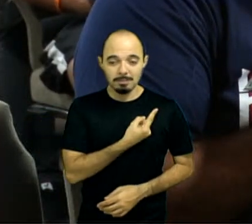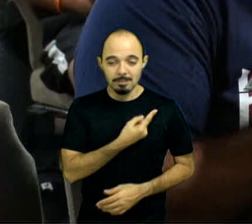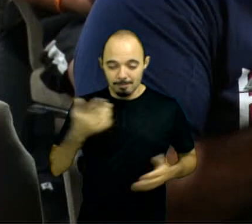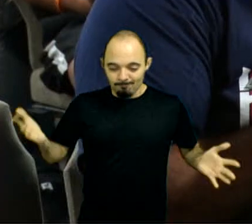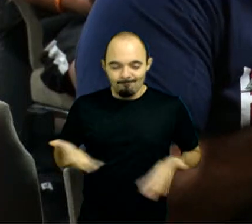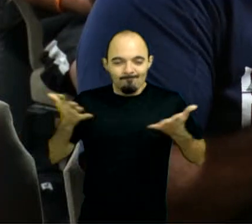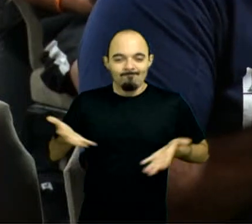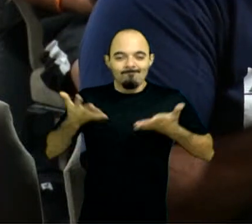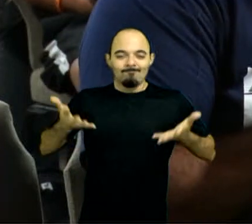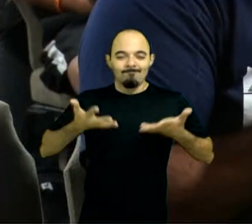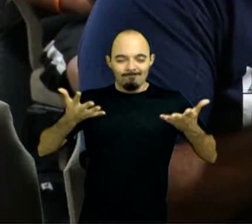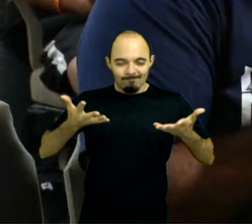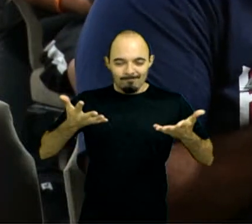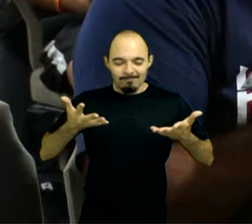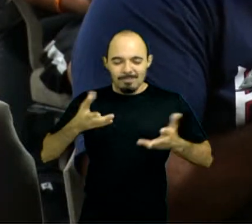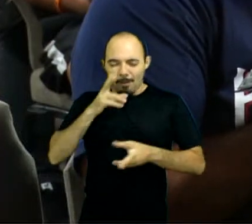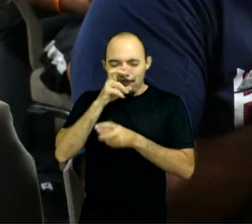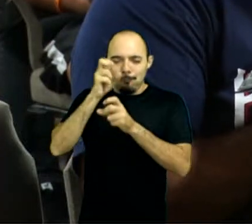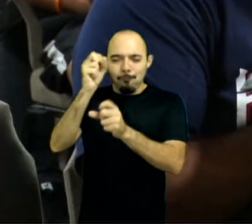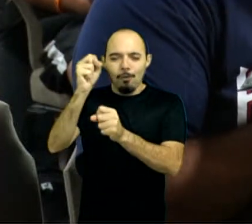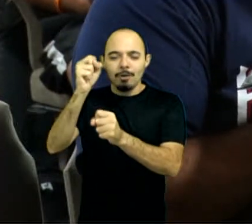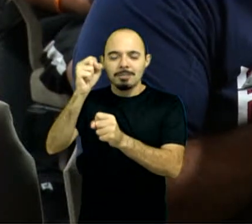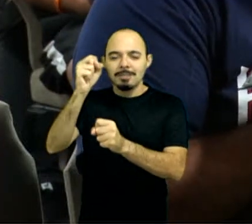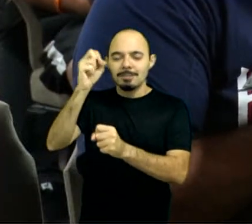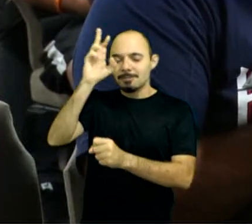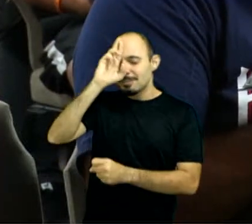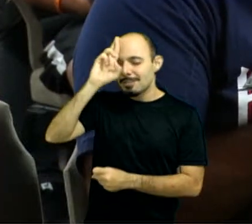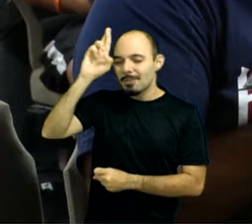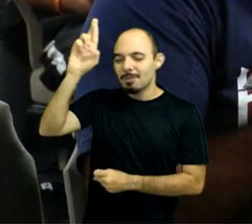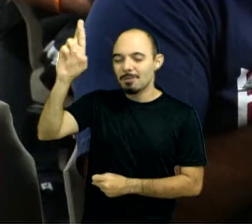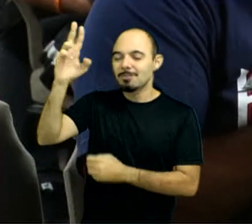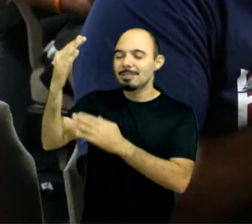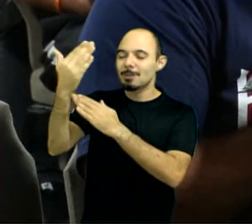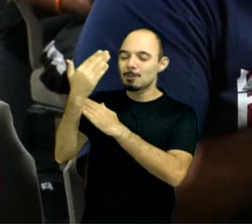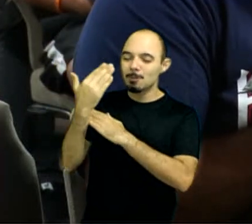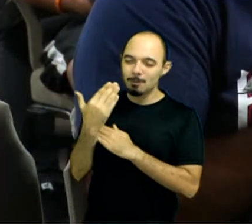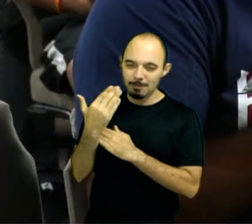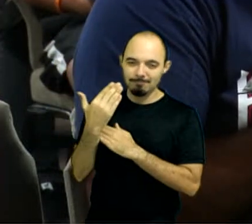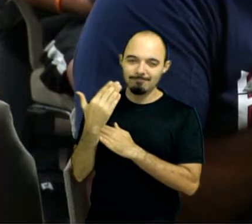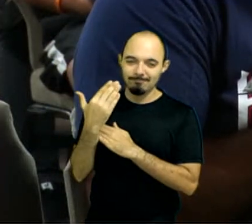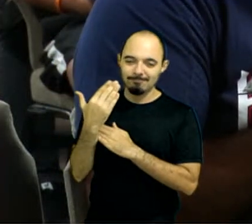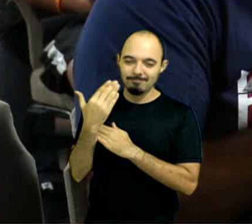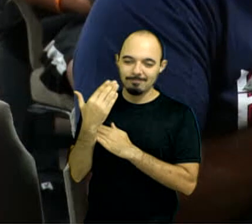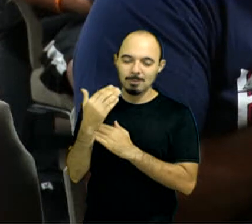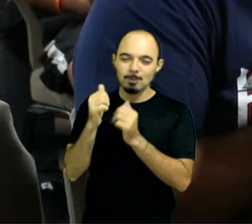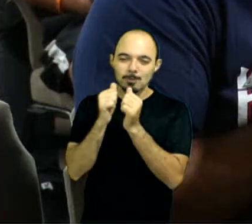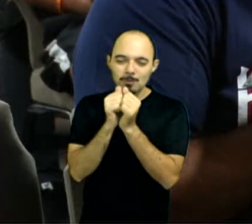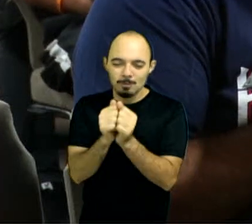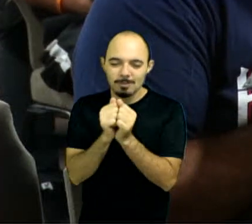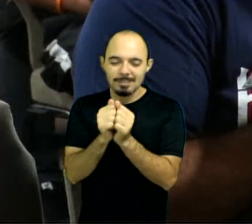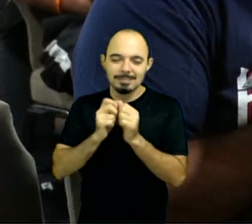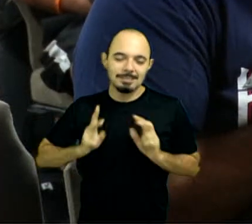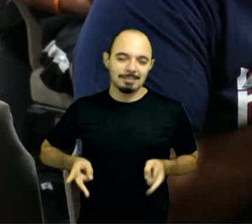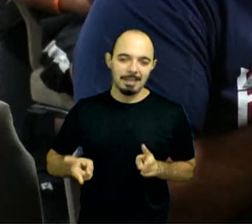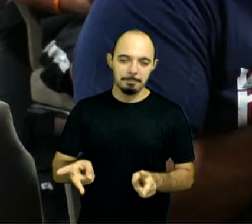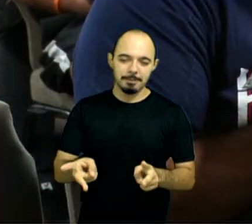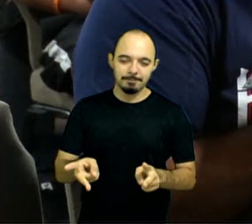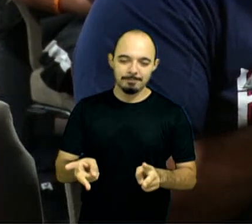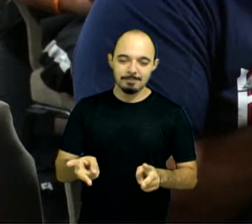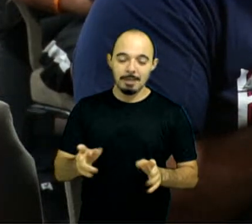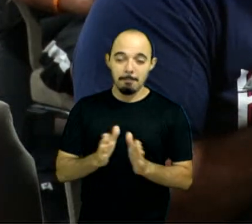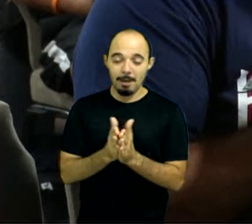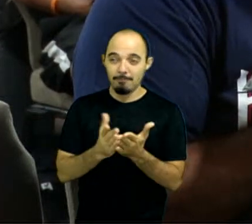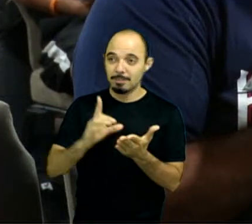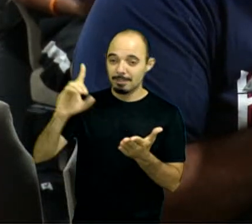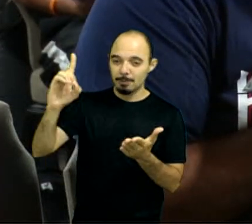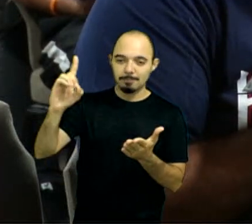força, porque Tu és o nosso socorro bem presente. Como diz a Tua palavra, ainda que eu passe pelo